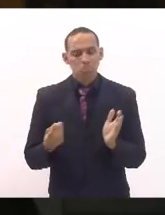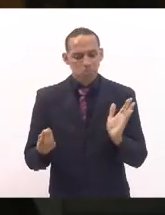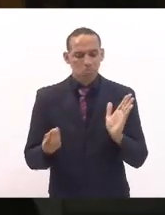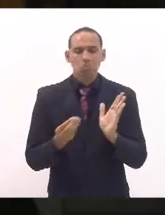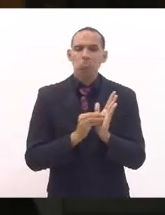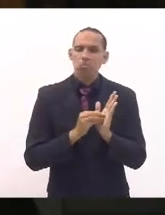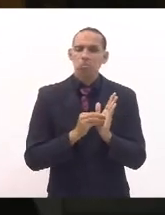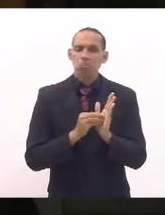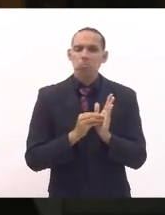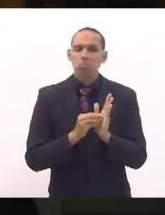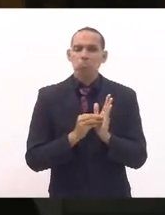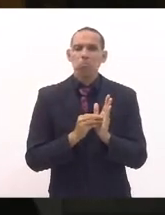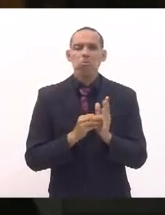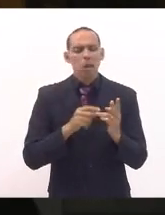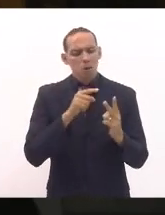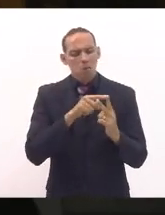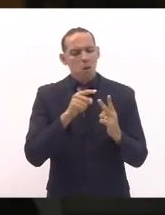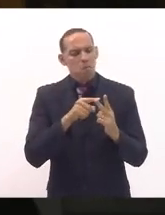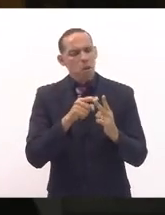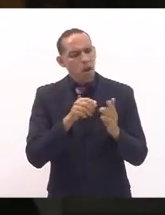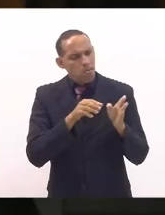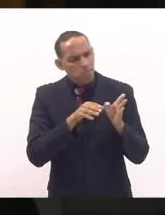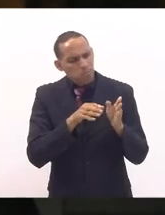foram sabatinados.